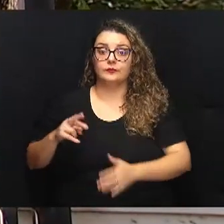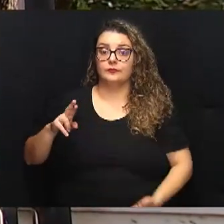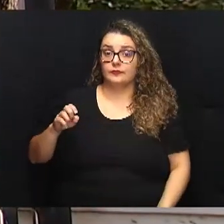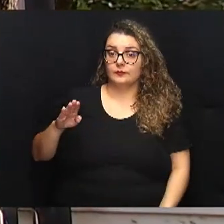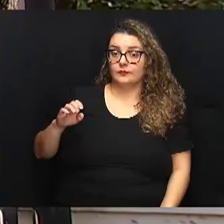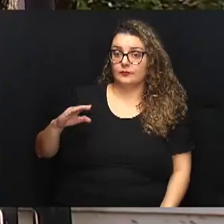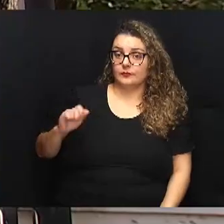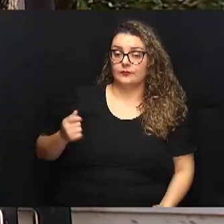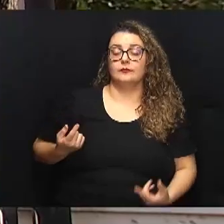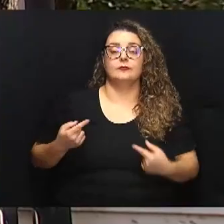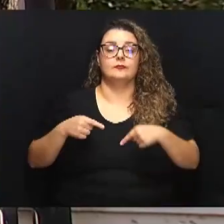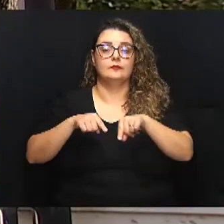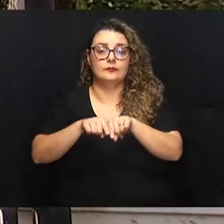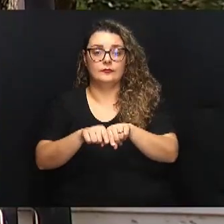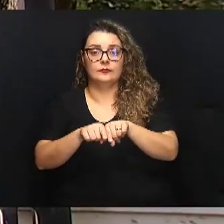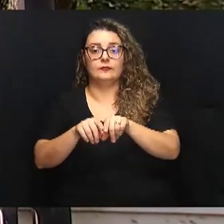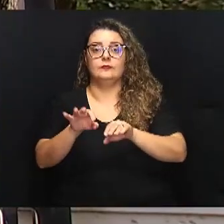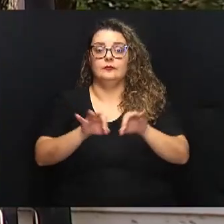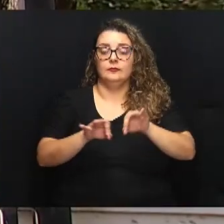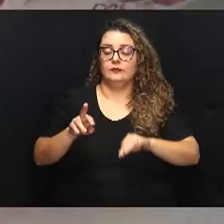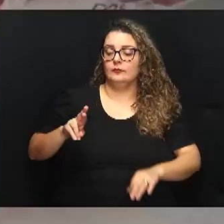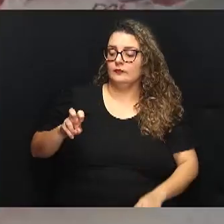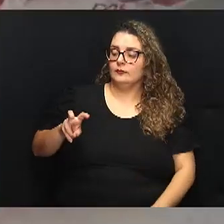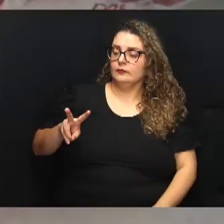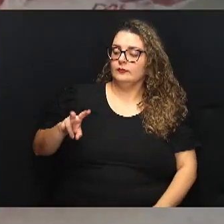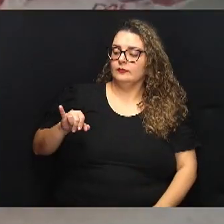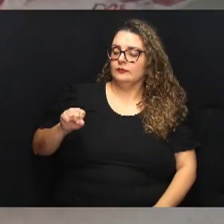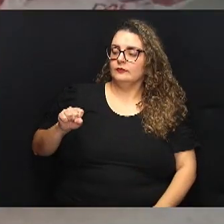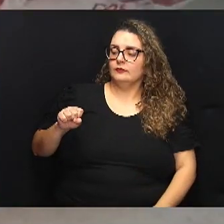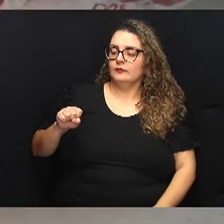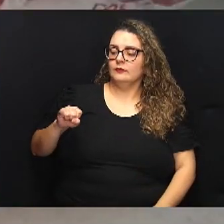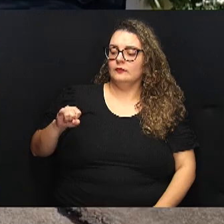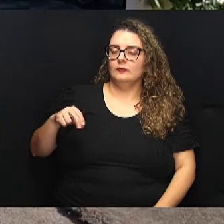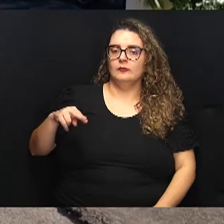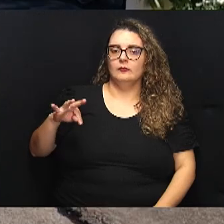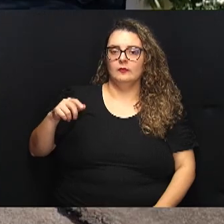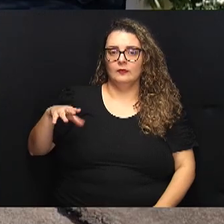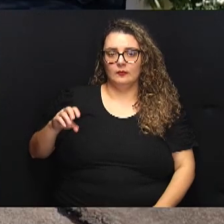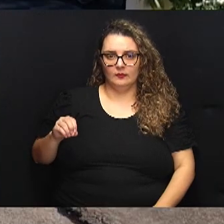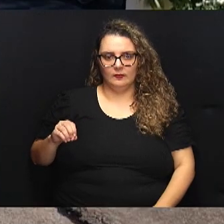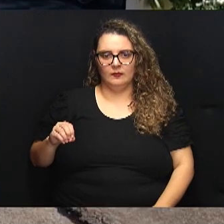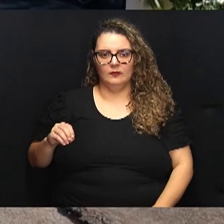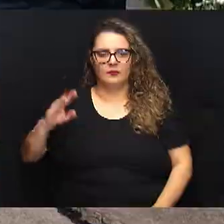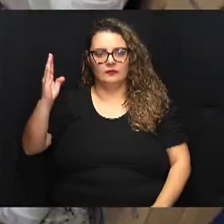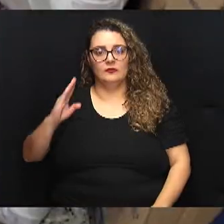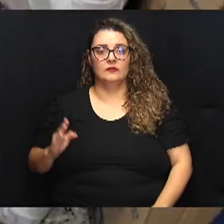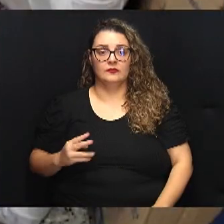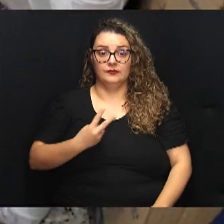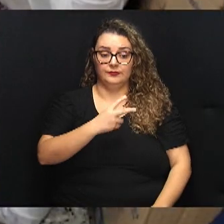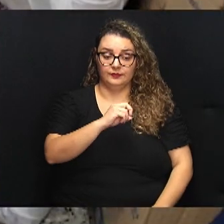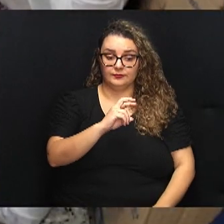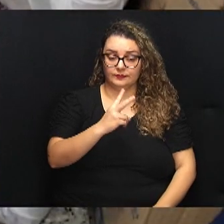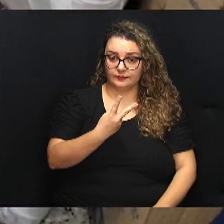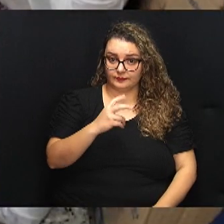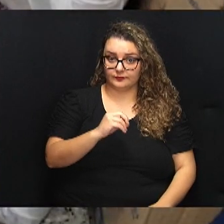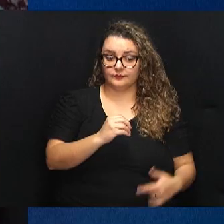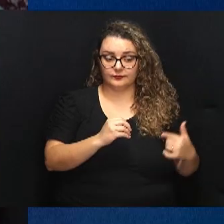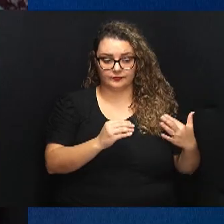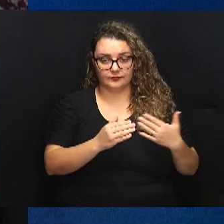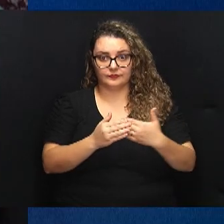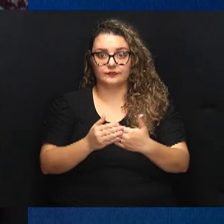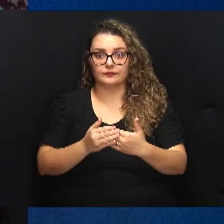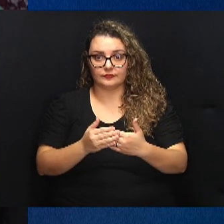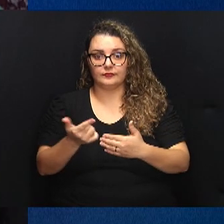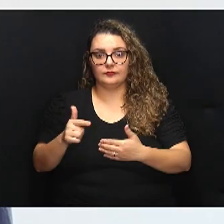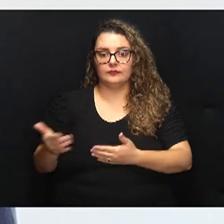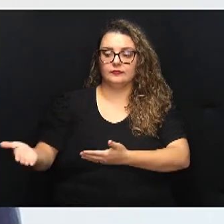Cultural, em parceria com o projeto Revisitando o Brasil, desde 2020 realizam uma campanha solidária para arrecadar mantimentos para